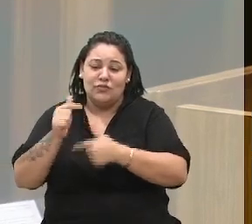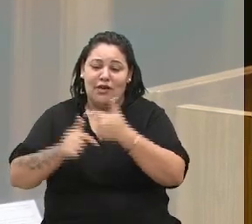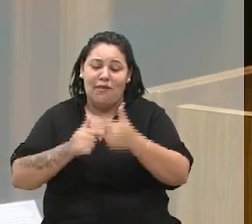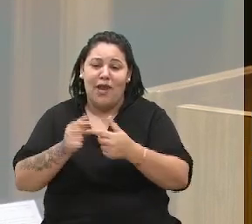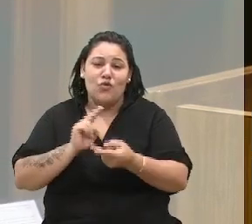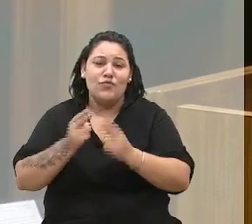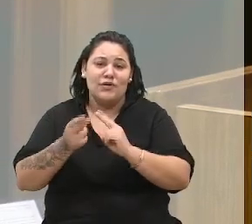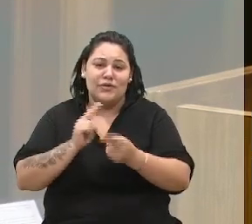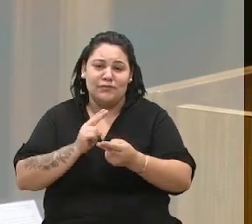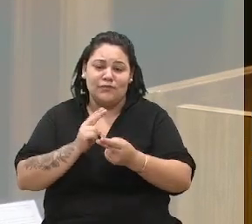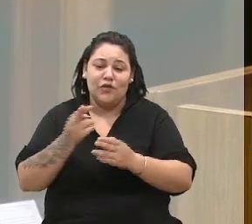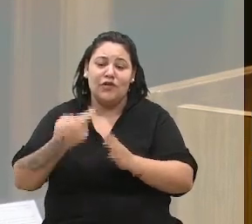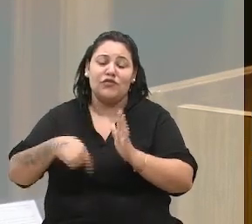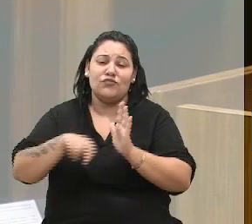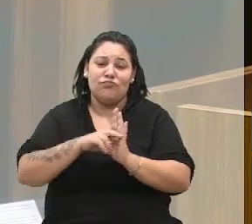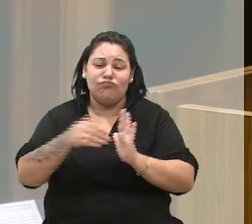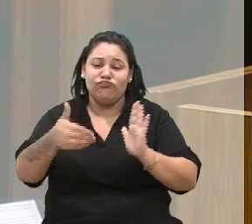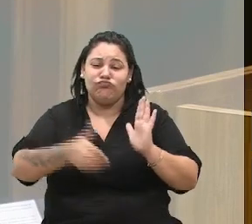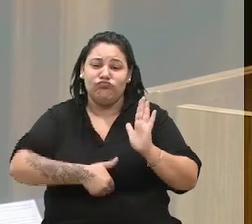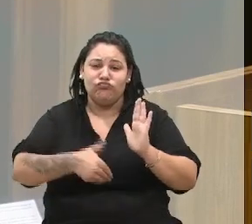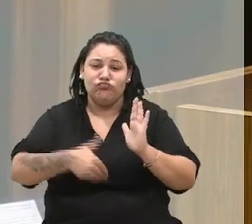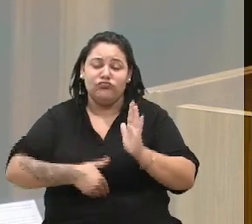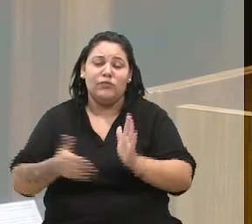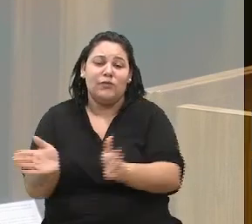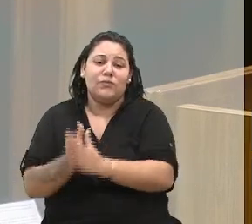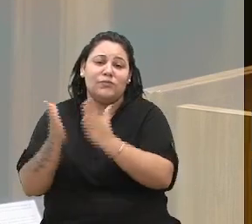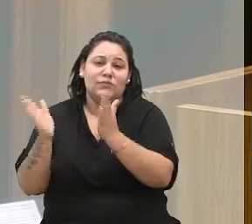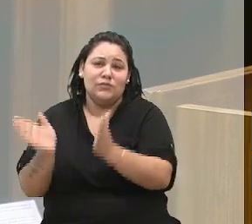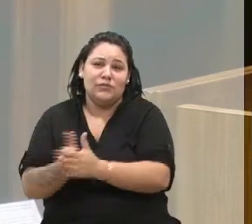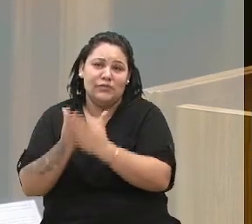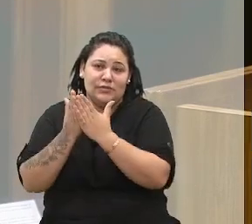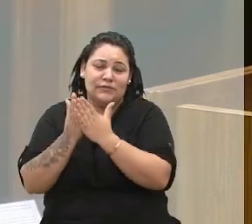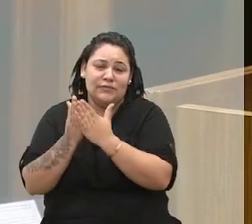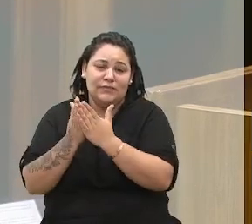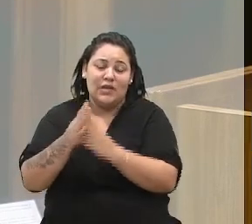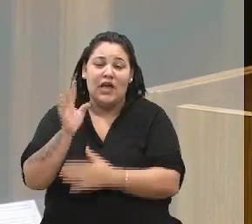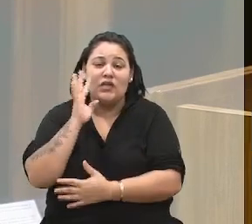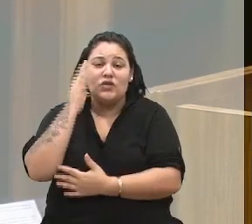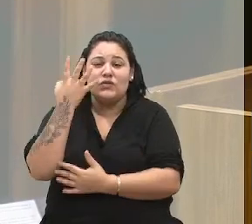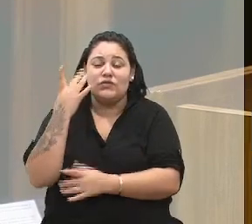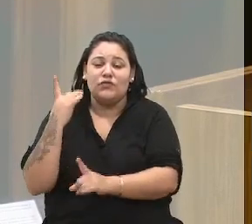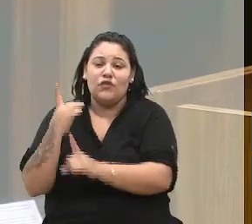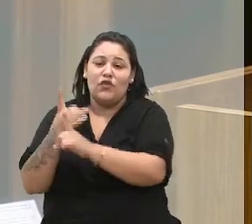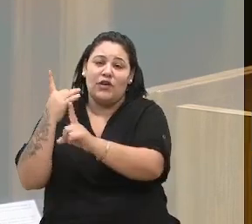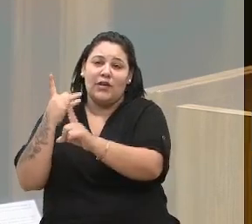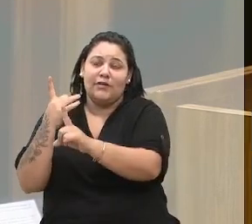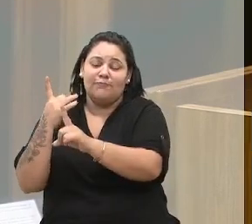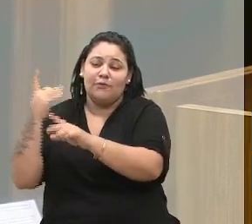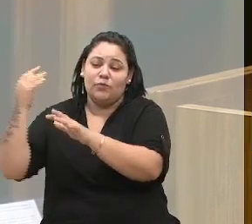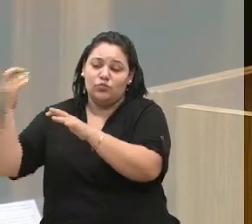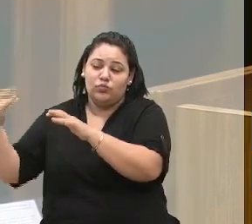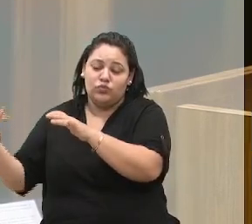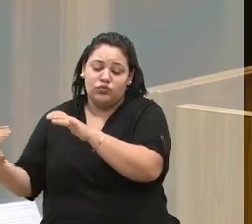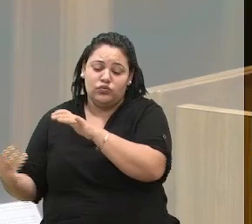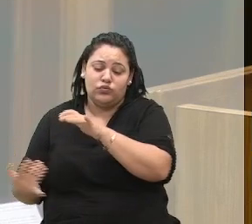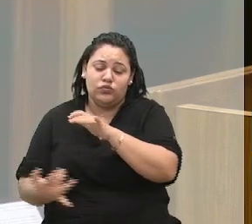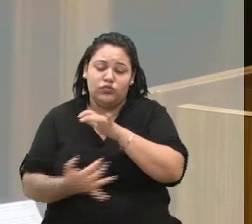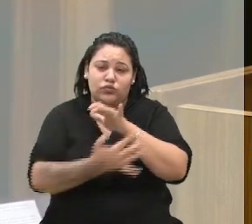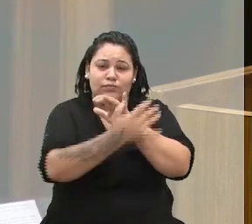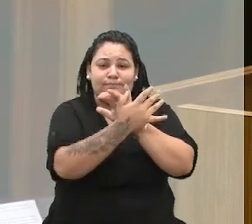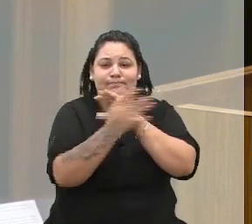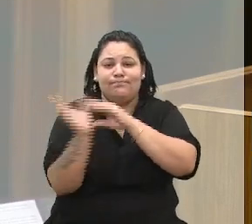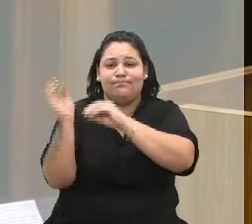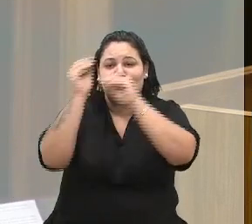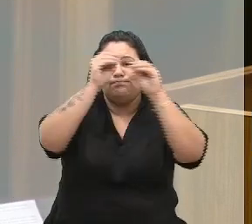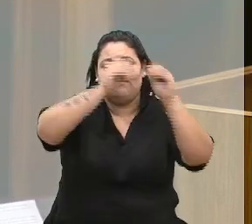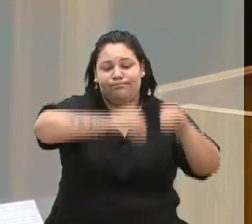foi a fome e o empobrecimento. E a solução encontrada foi a imigração. Em 20 de